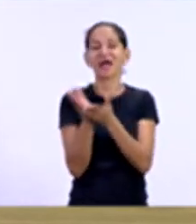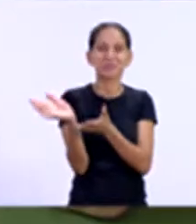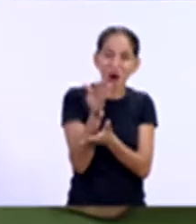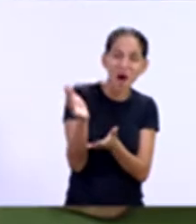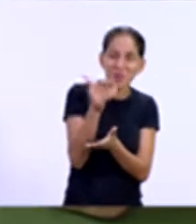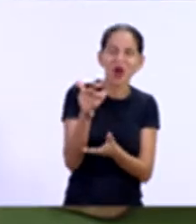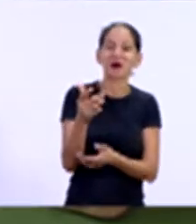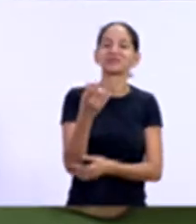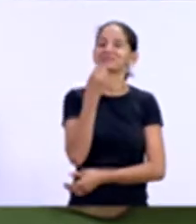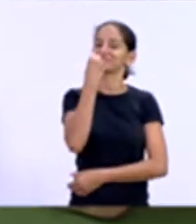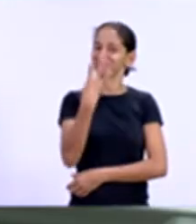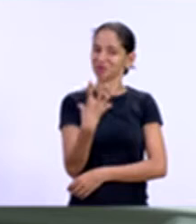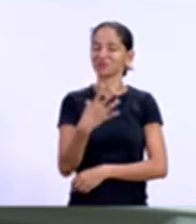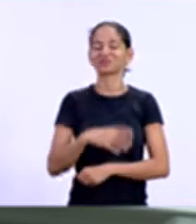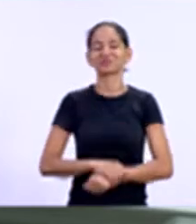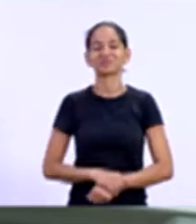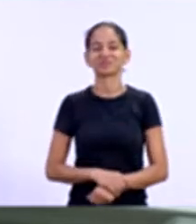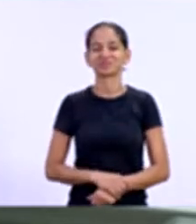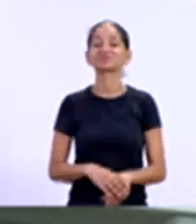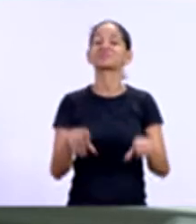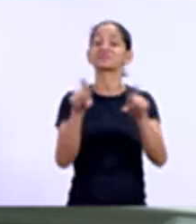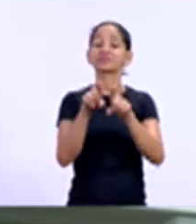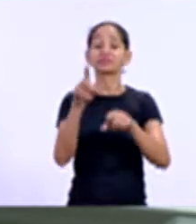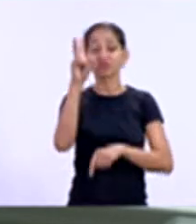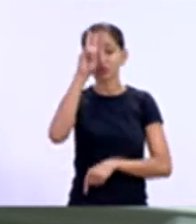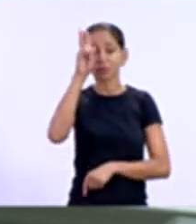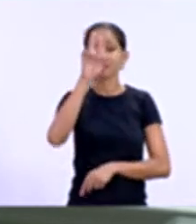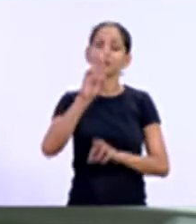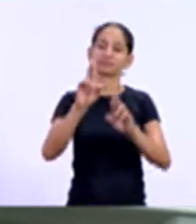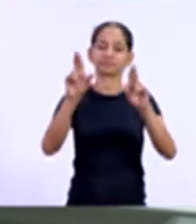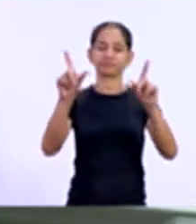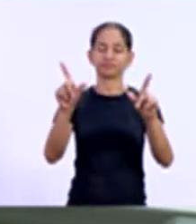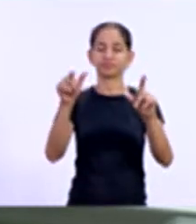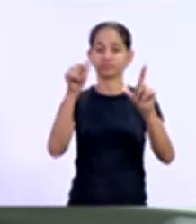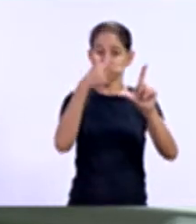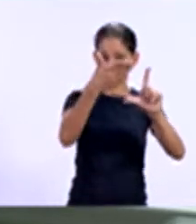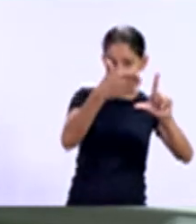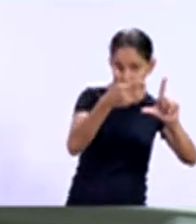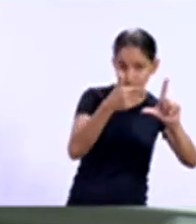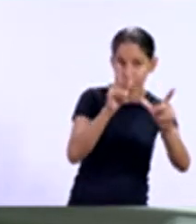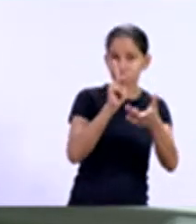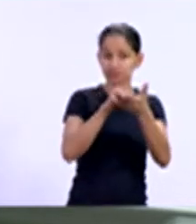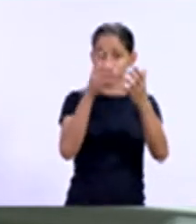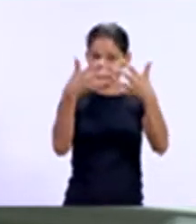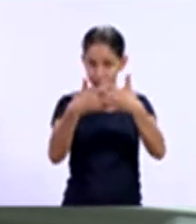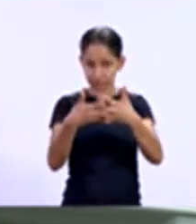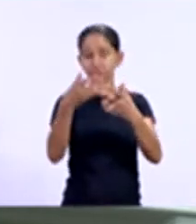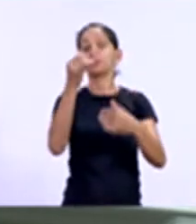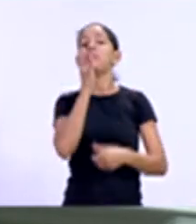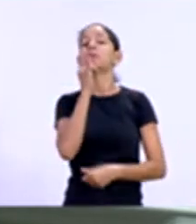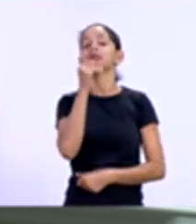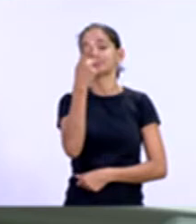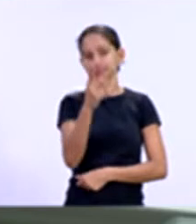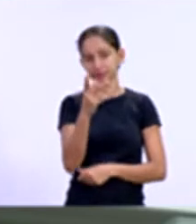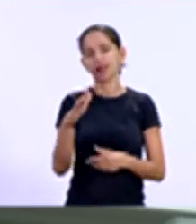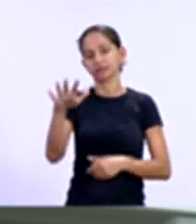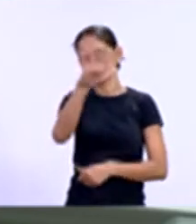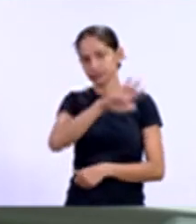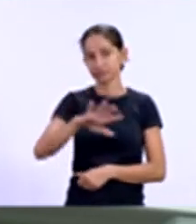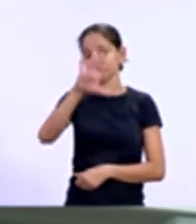disciplina. Só para lembrar essa diferença, então, um ambiente virtual de aprendizagem, ele tem